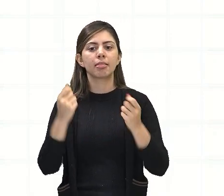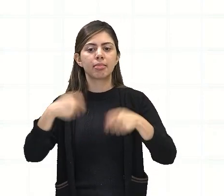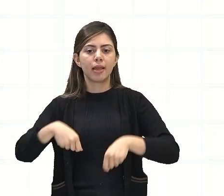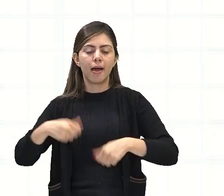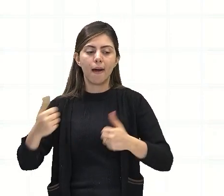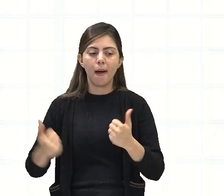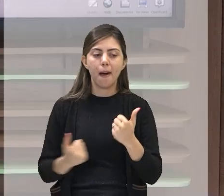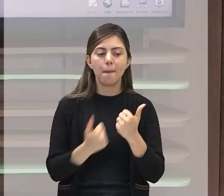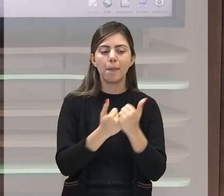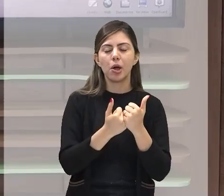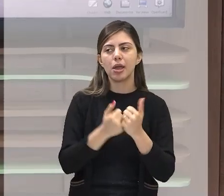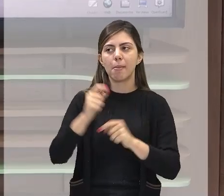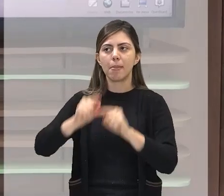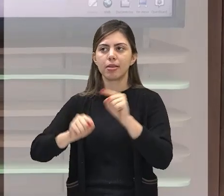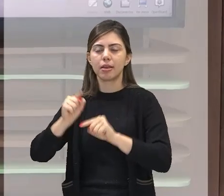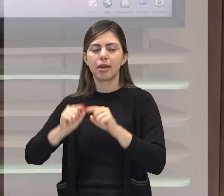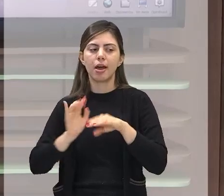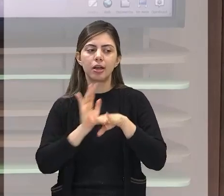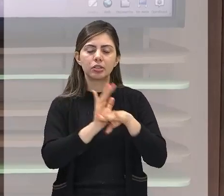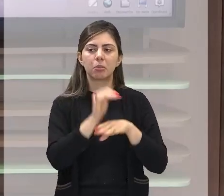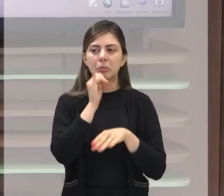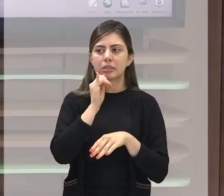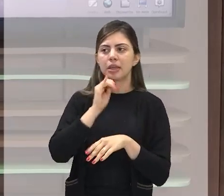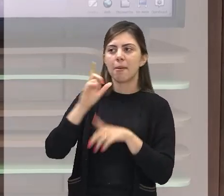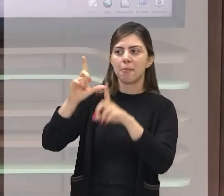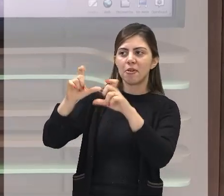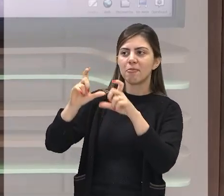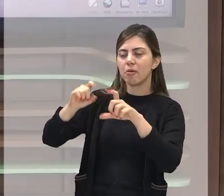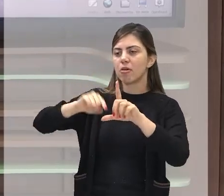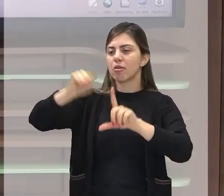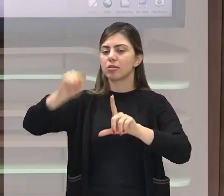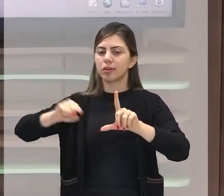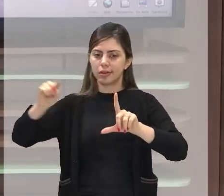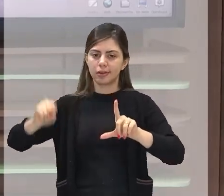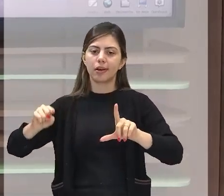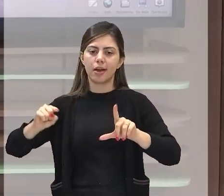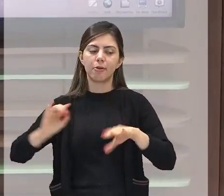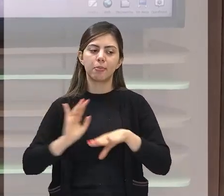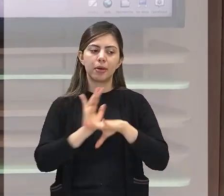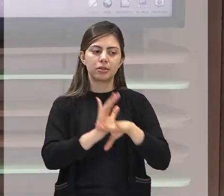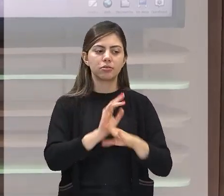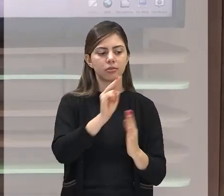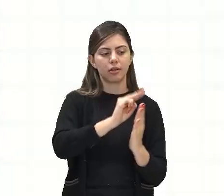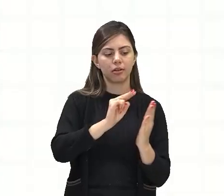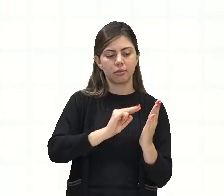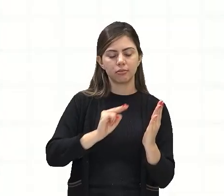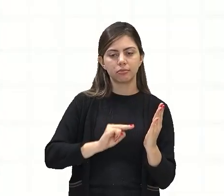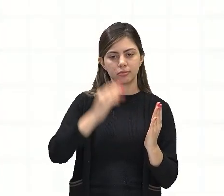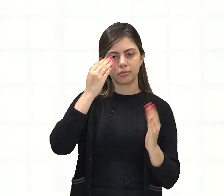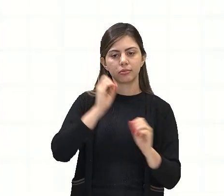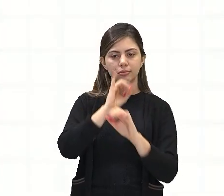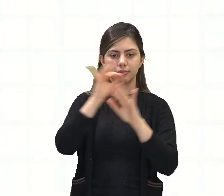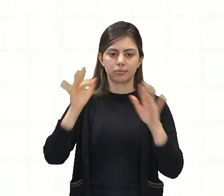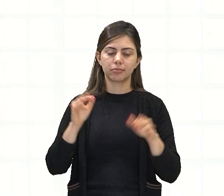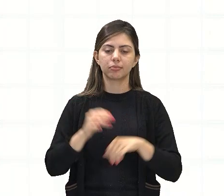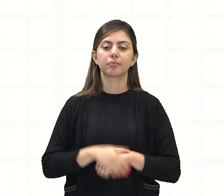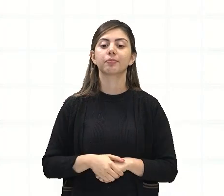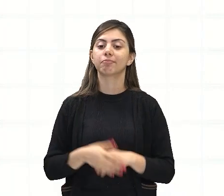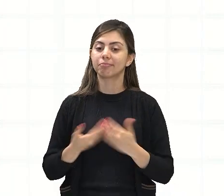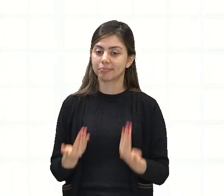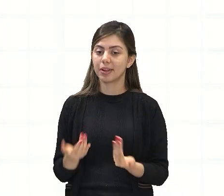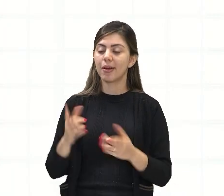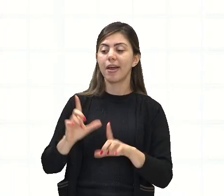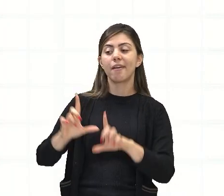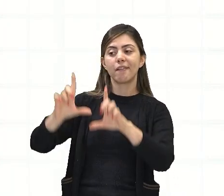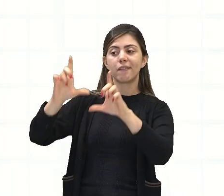essa clareza, né? Essa objetividade e essa credibilidade. E algumas dessas são as fotos que comprovam,